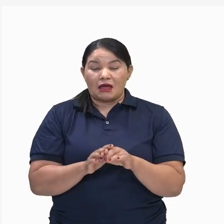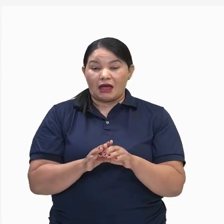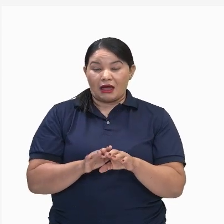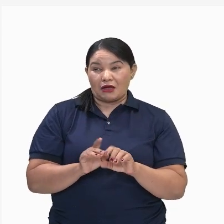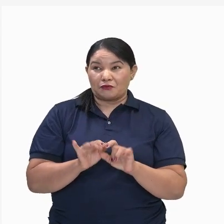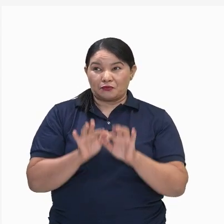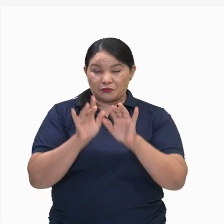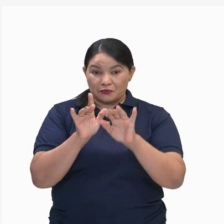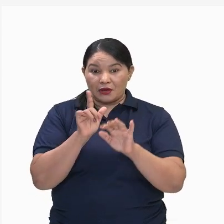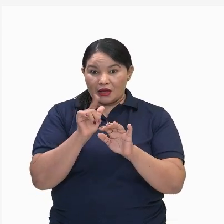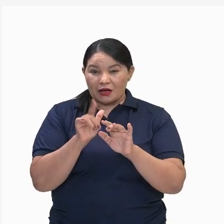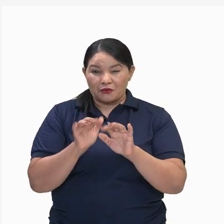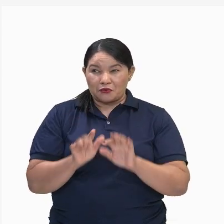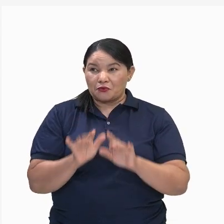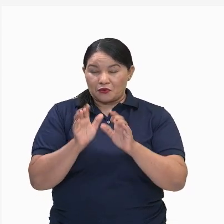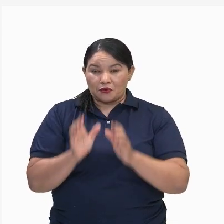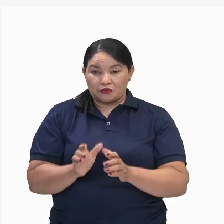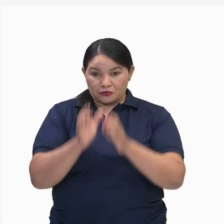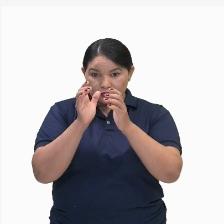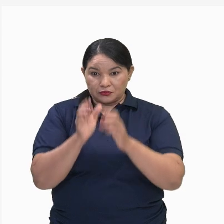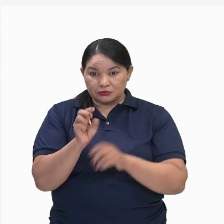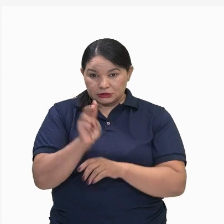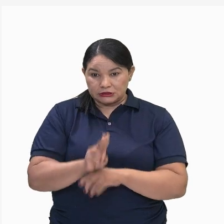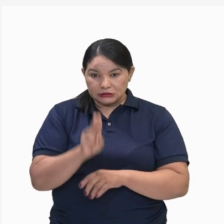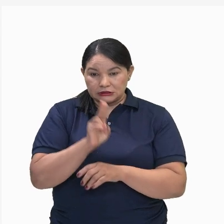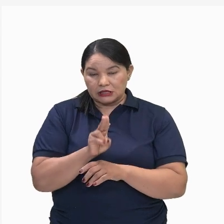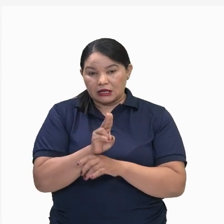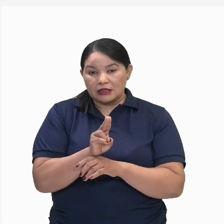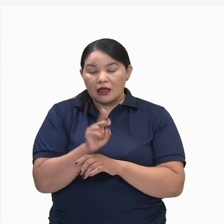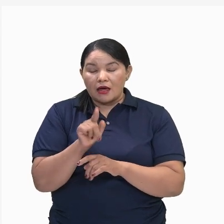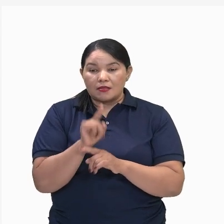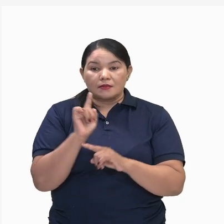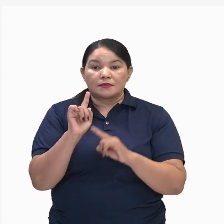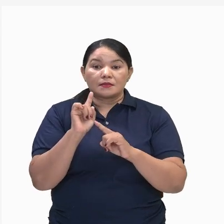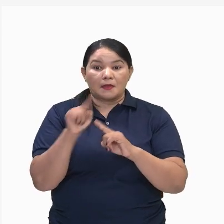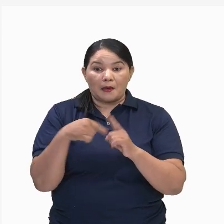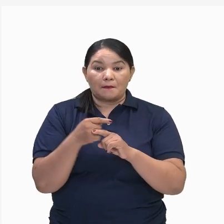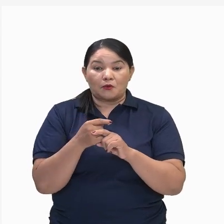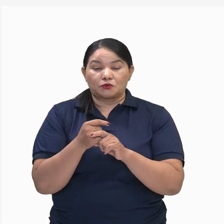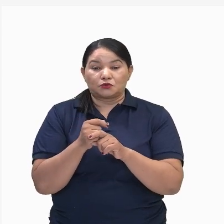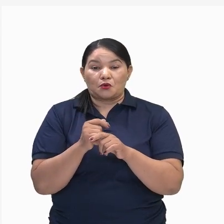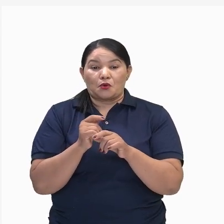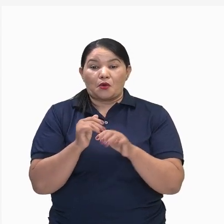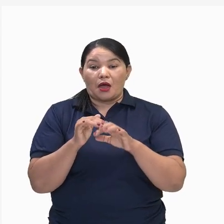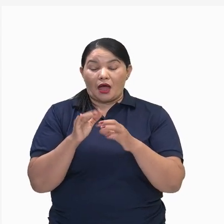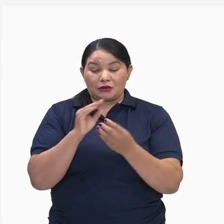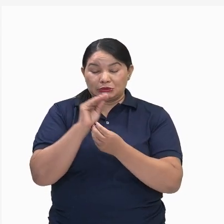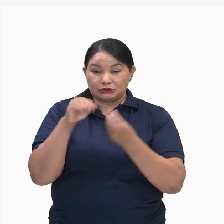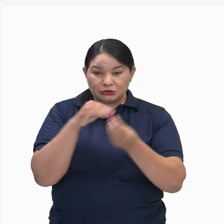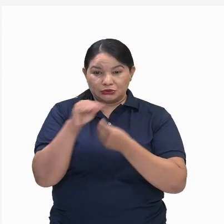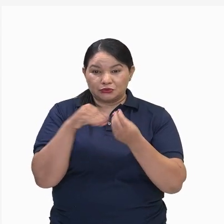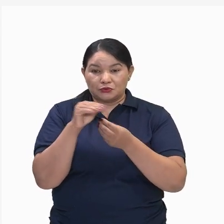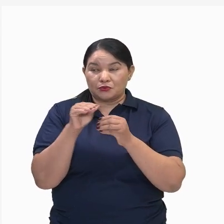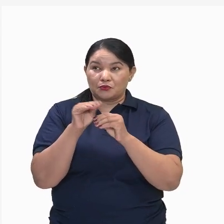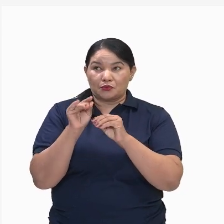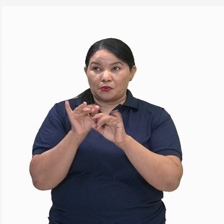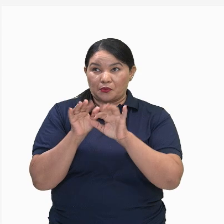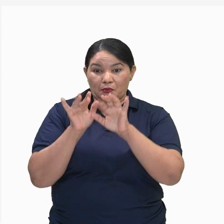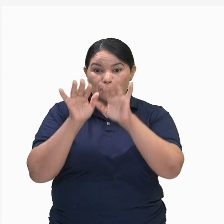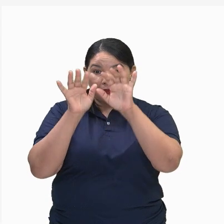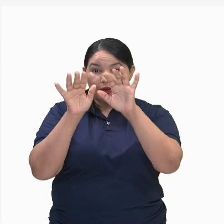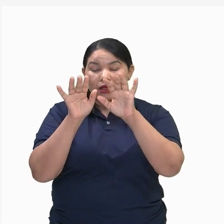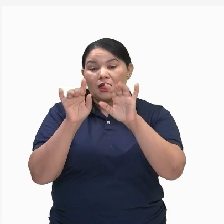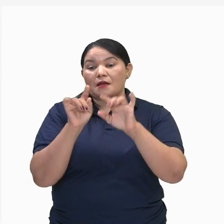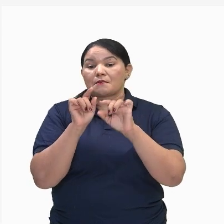utilizada nas termoelétricas, né, quando ela reage com os gases presentes na atmosfera, pode então